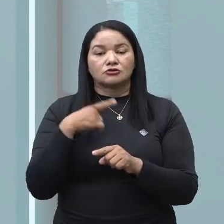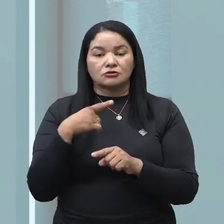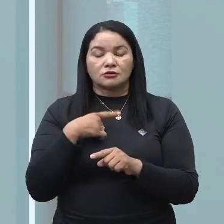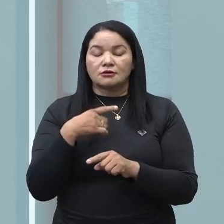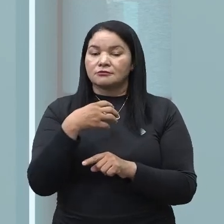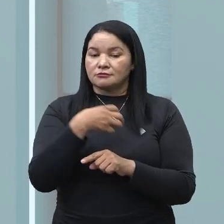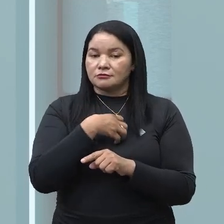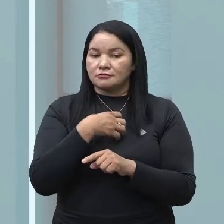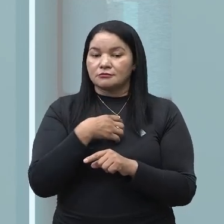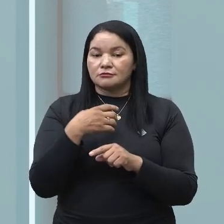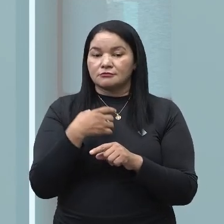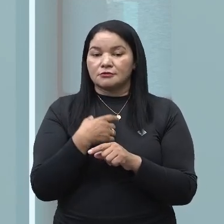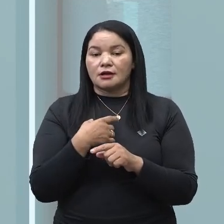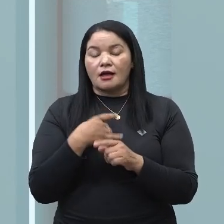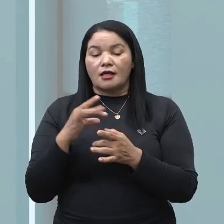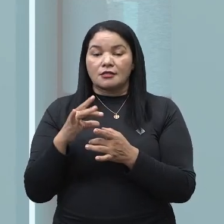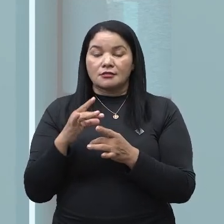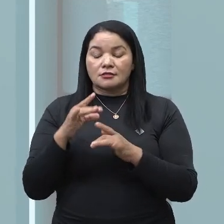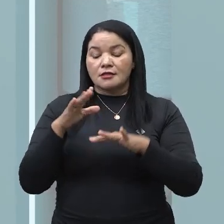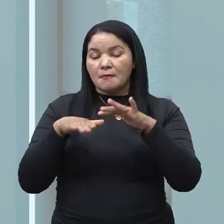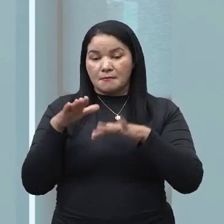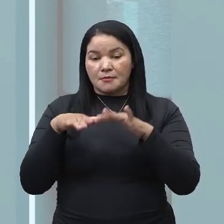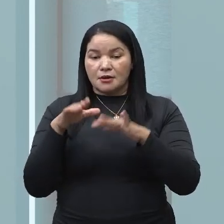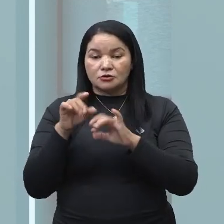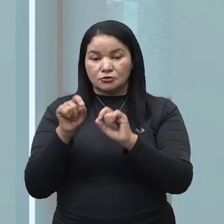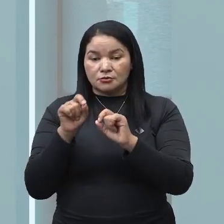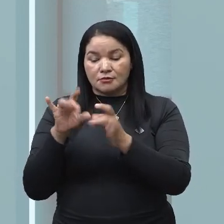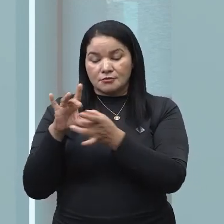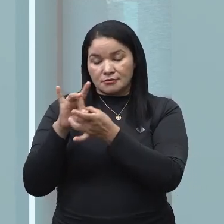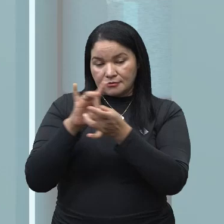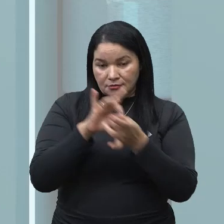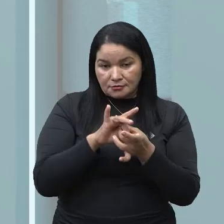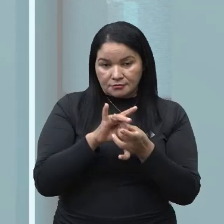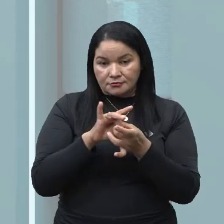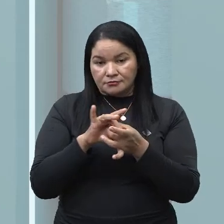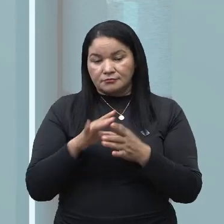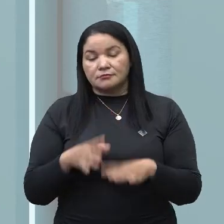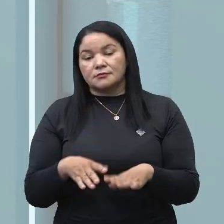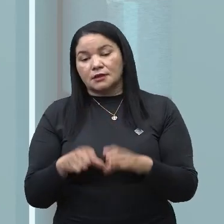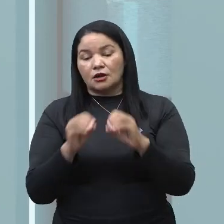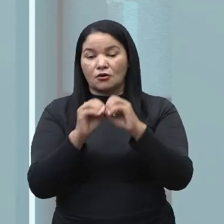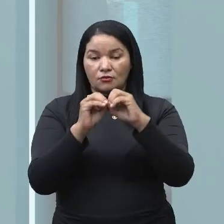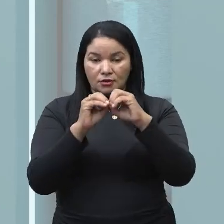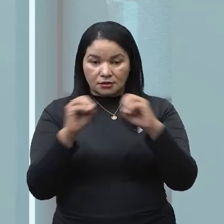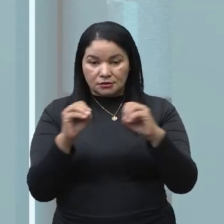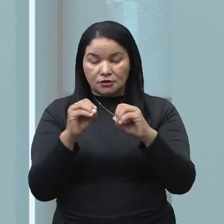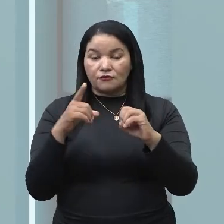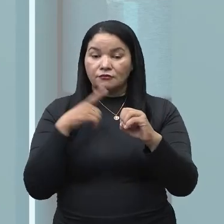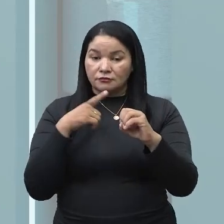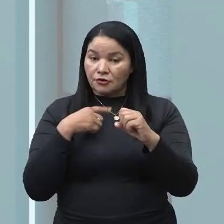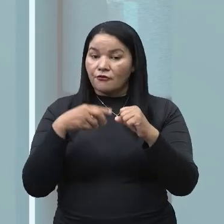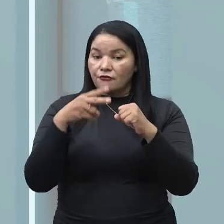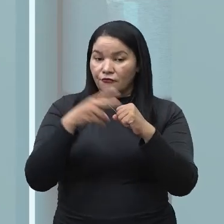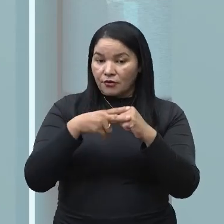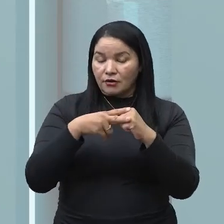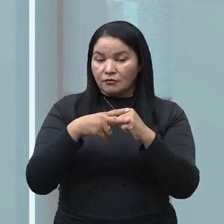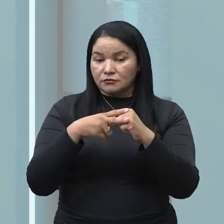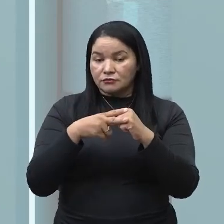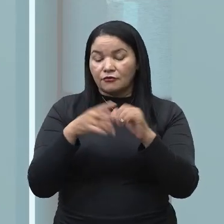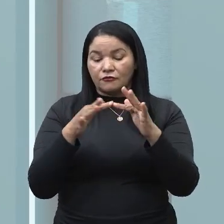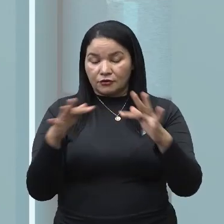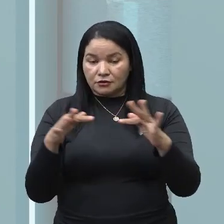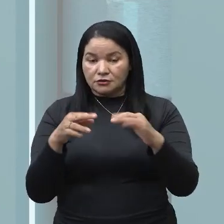vai depender ali de um contexto. A oração, ela tem o verbo, né? Ela é uma frase verbal